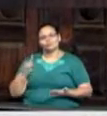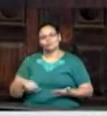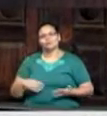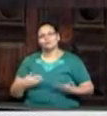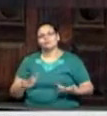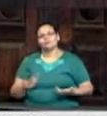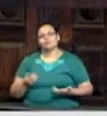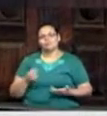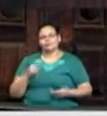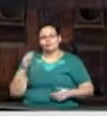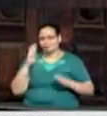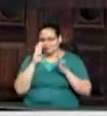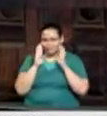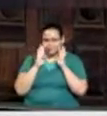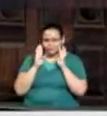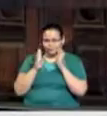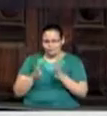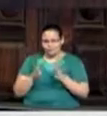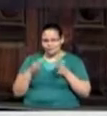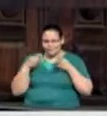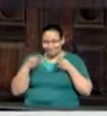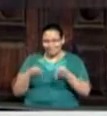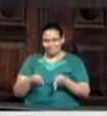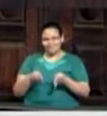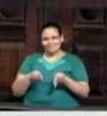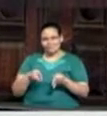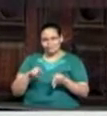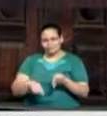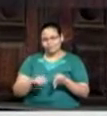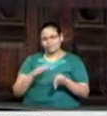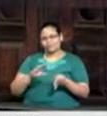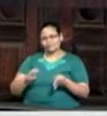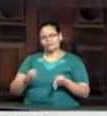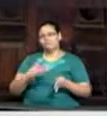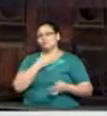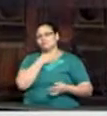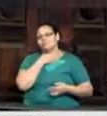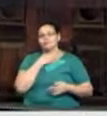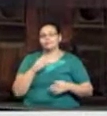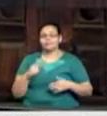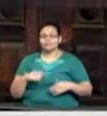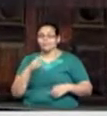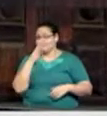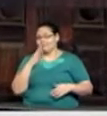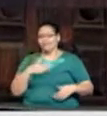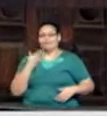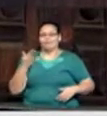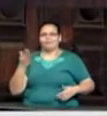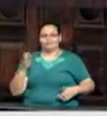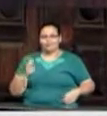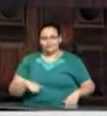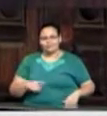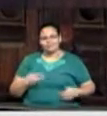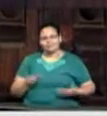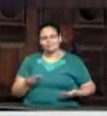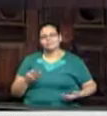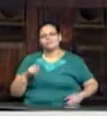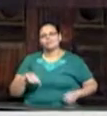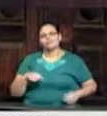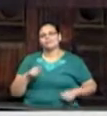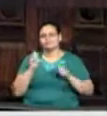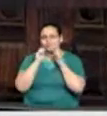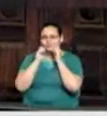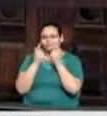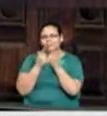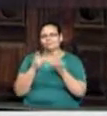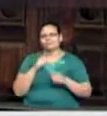repercute de forma direta nesta crise, e aí me espanta muito que agora tenhamos aqui na Alerj